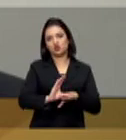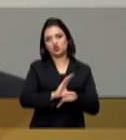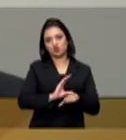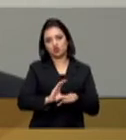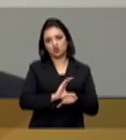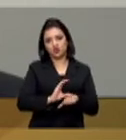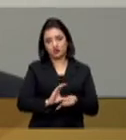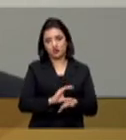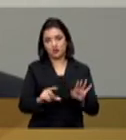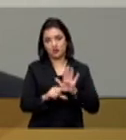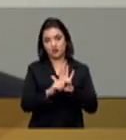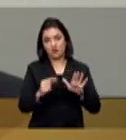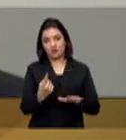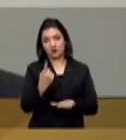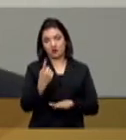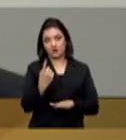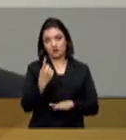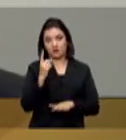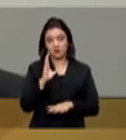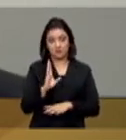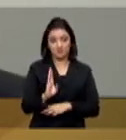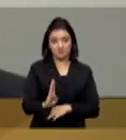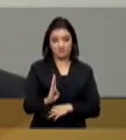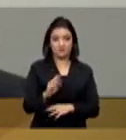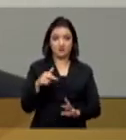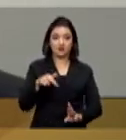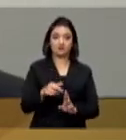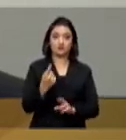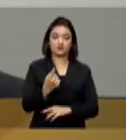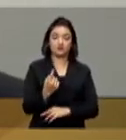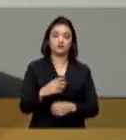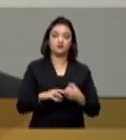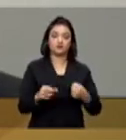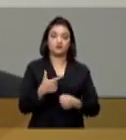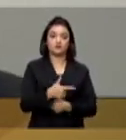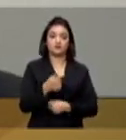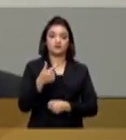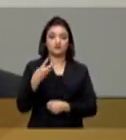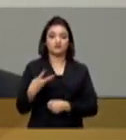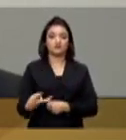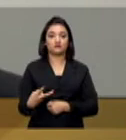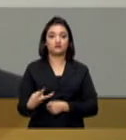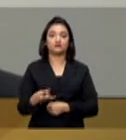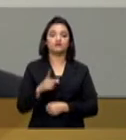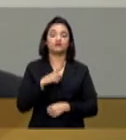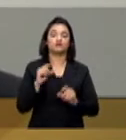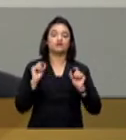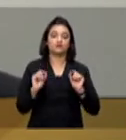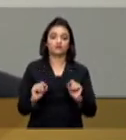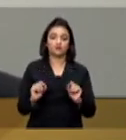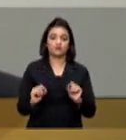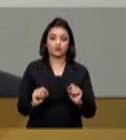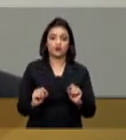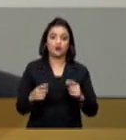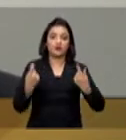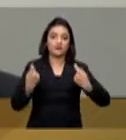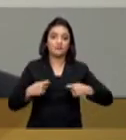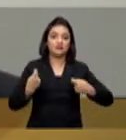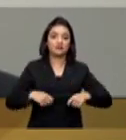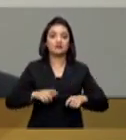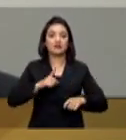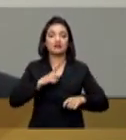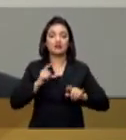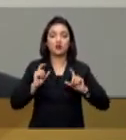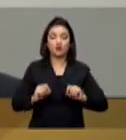do parágrafo 1º-B, inciso 1 do artigo 273 do Código Penal, devendo ser aplicada, no caso, o preceito secundário da norma do